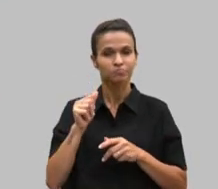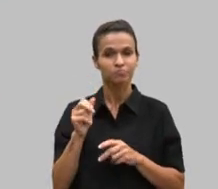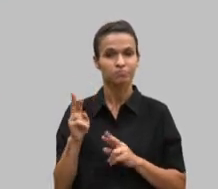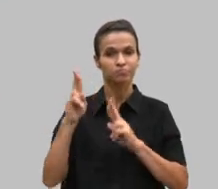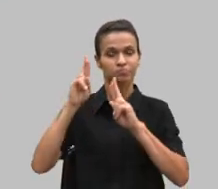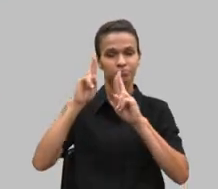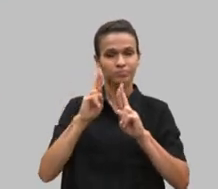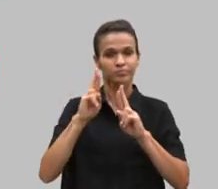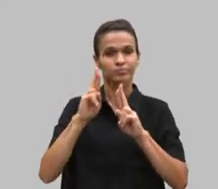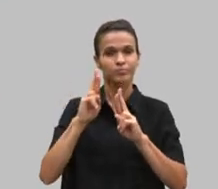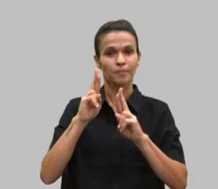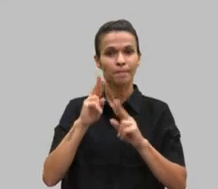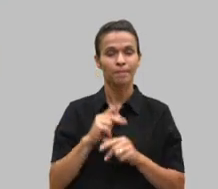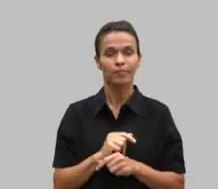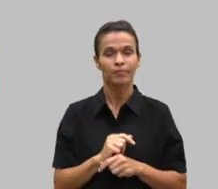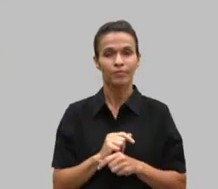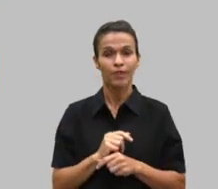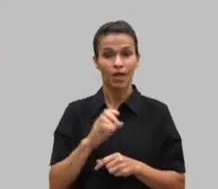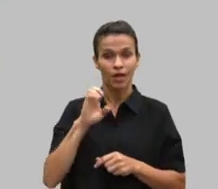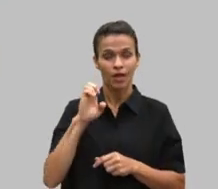Eloi Silva